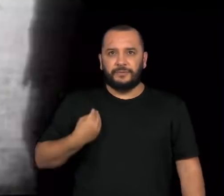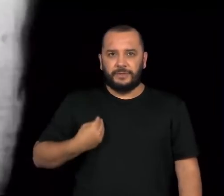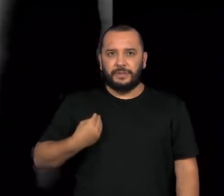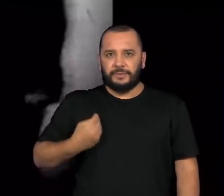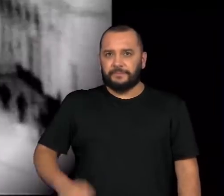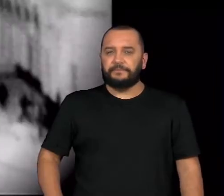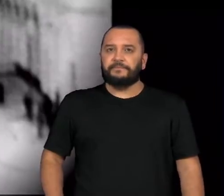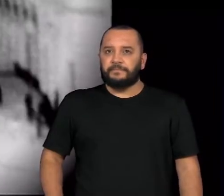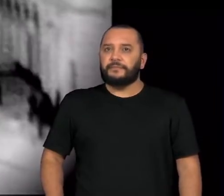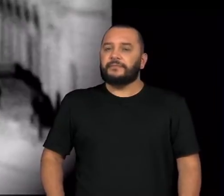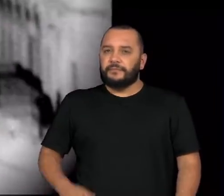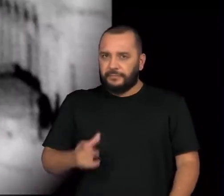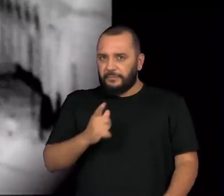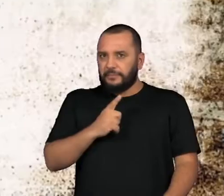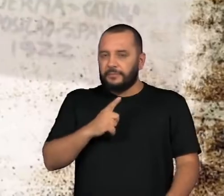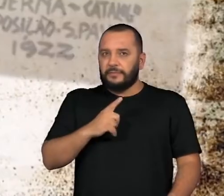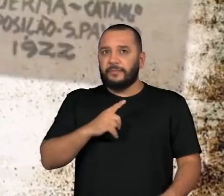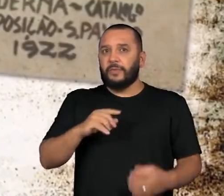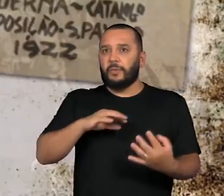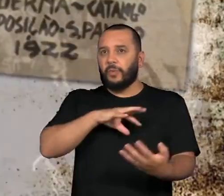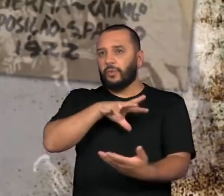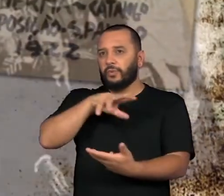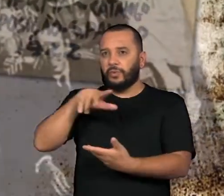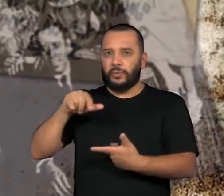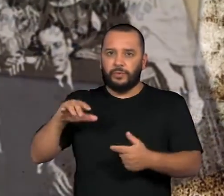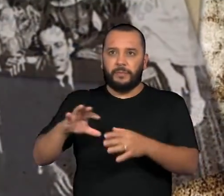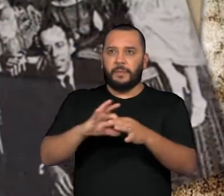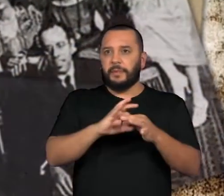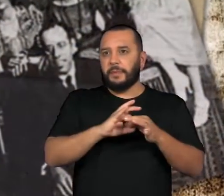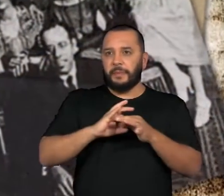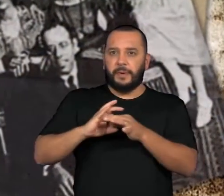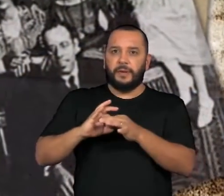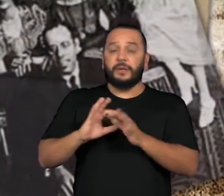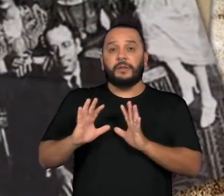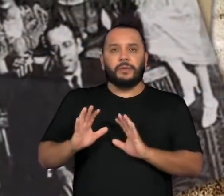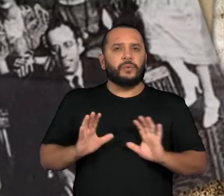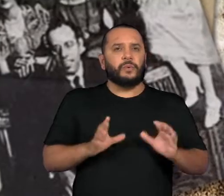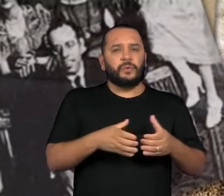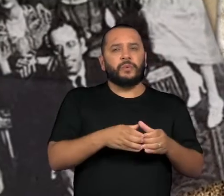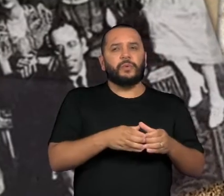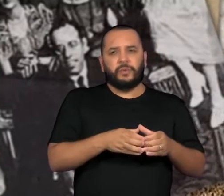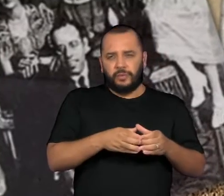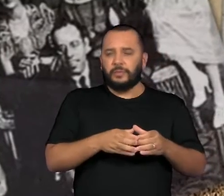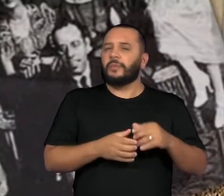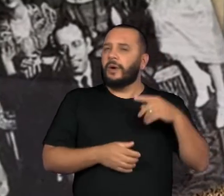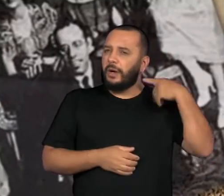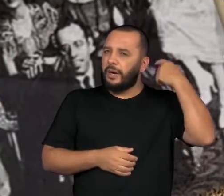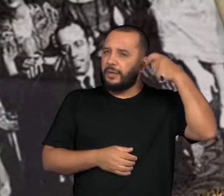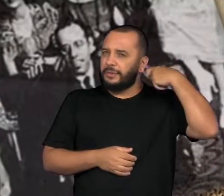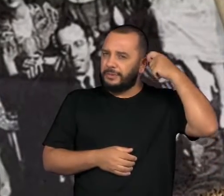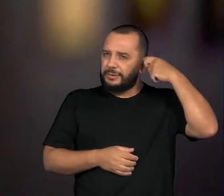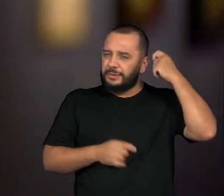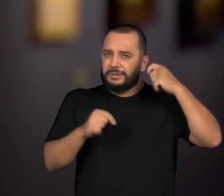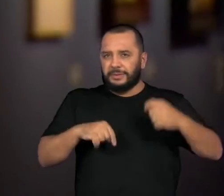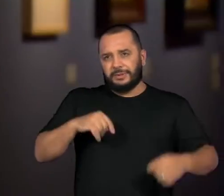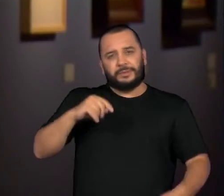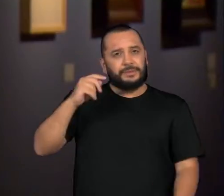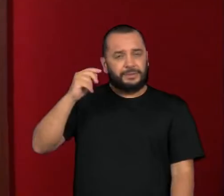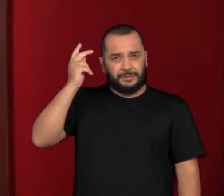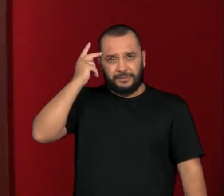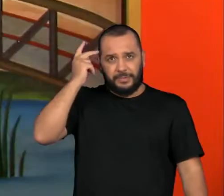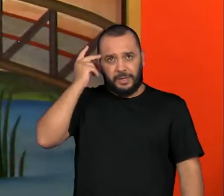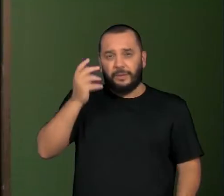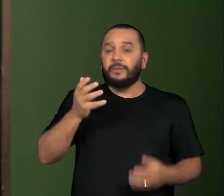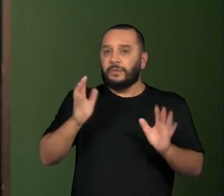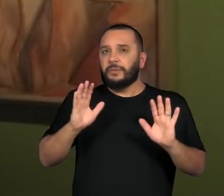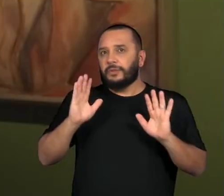Tomados por essa primeira onda da globalização, um grupo de artistas de São Paulo propunha miscigenar a cultura europeia